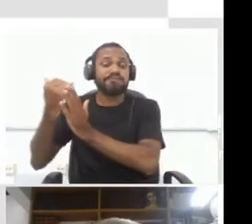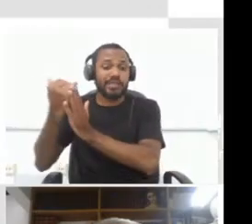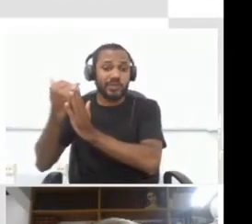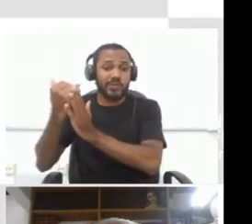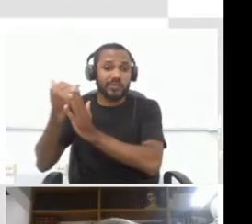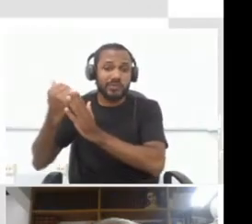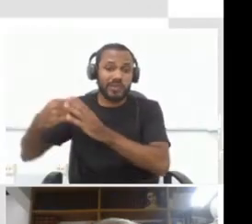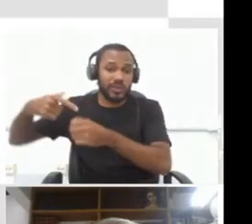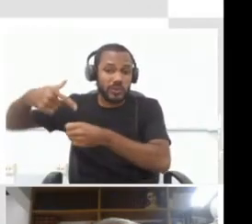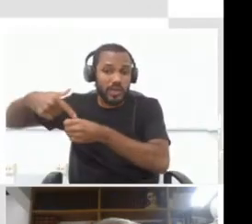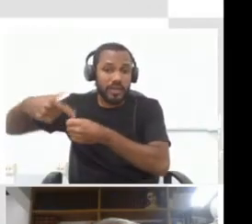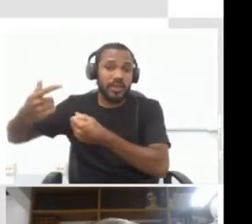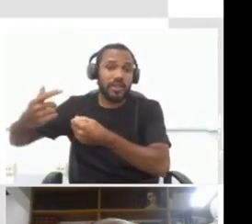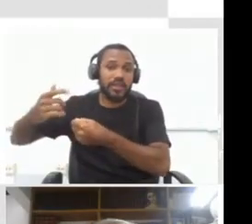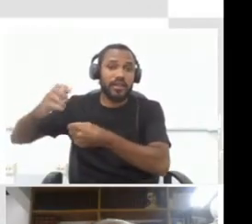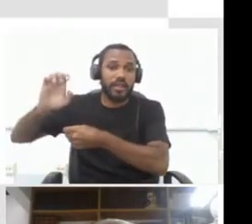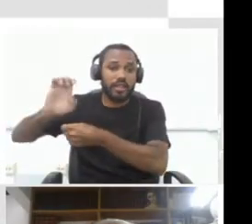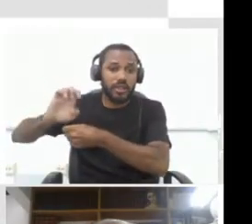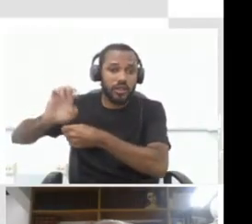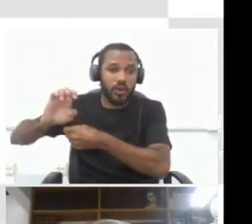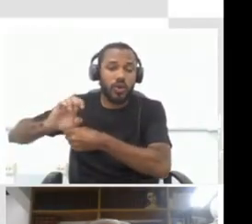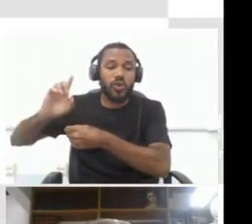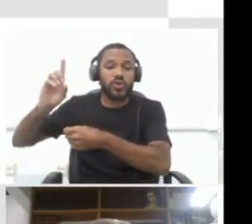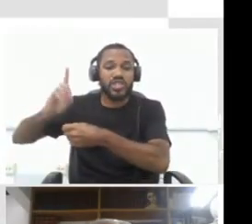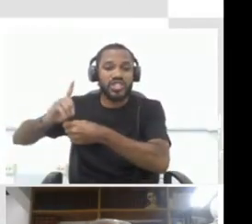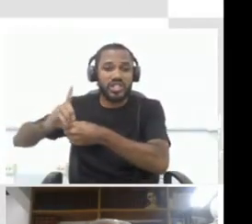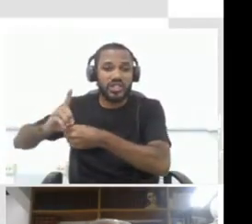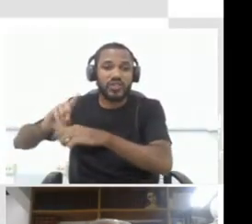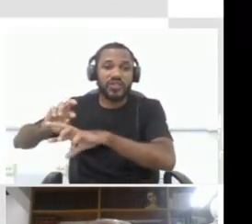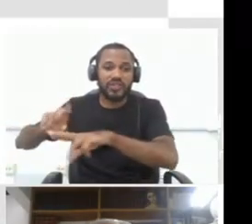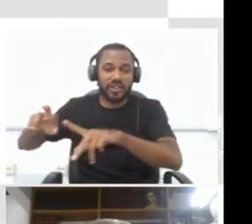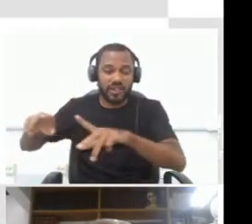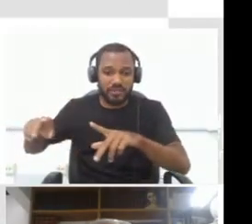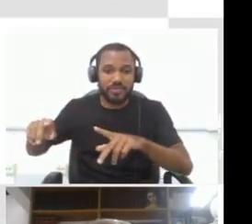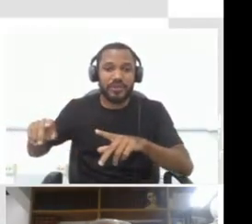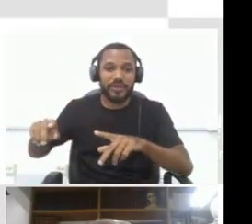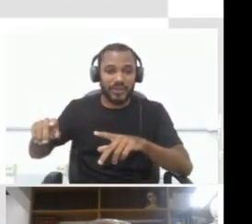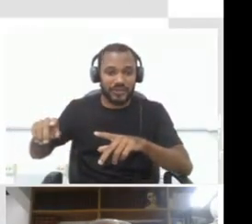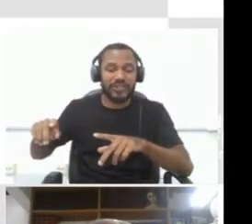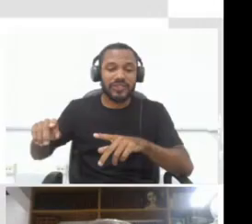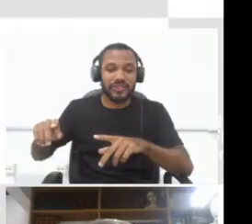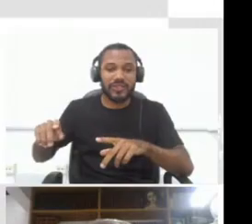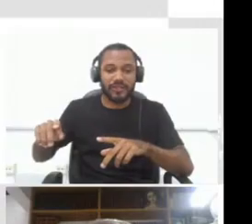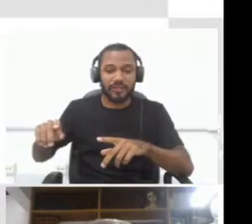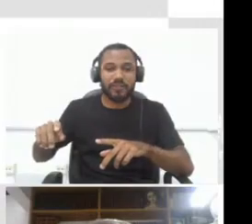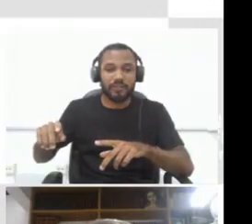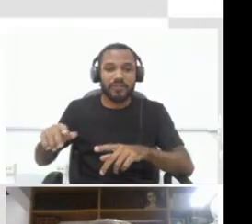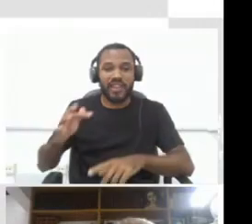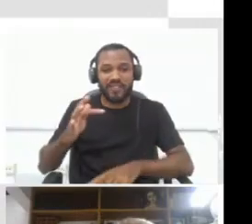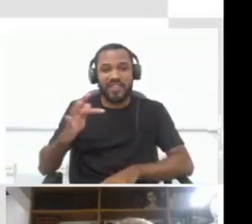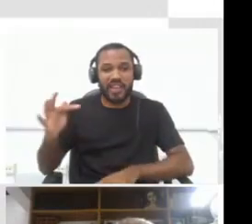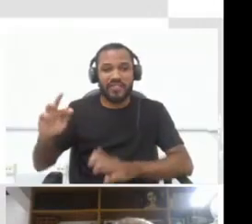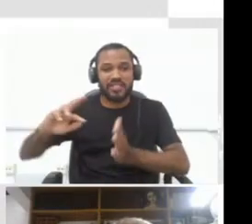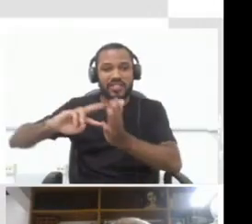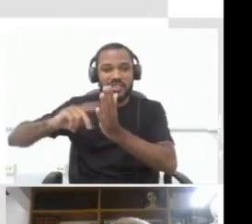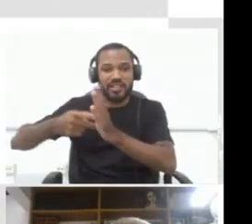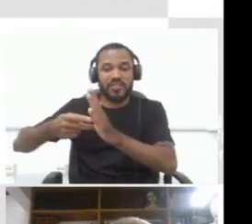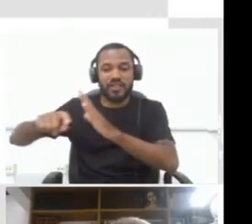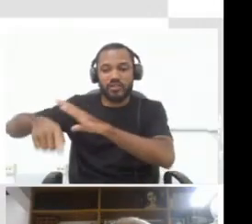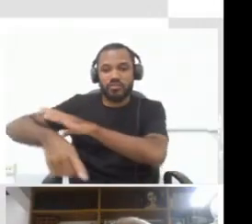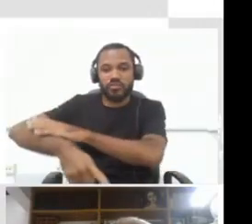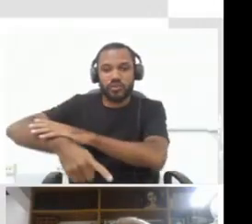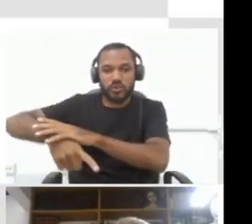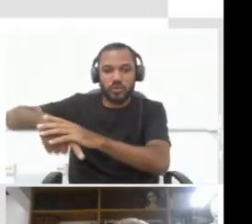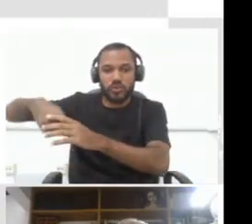investimentos, né? Os FF aqui são os fossil fuels, né? Ou seja, os combustíveis fósseis. E aqui nós estamos falando, então,